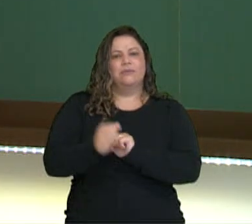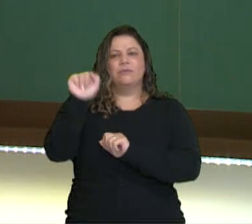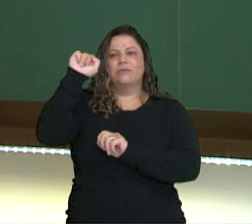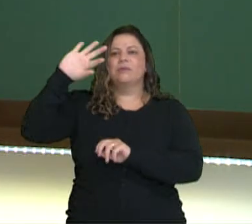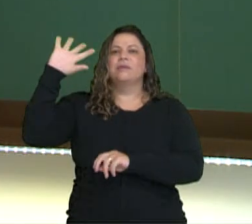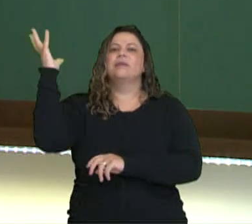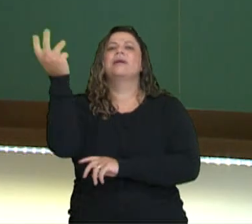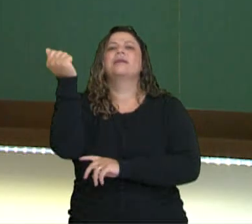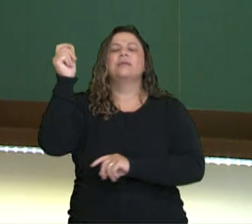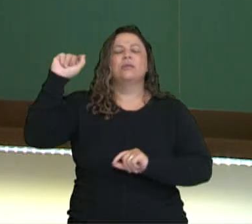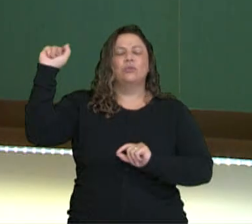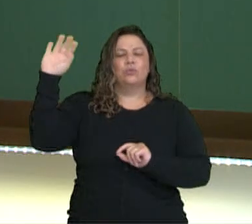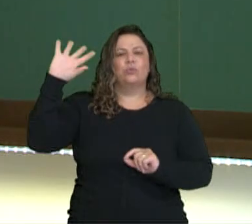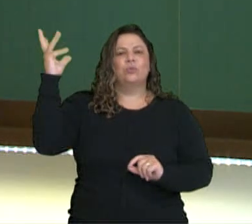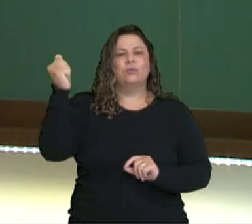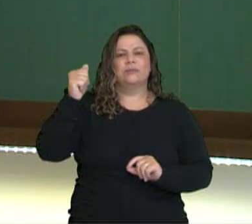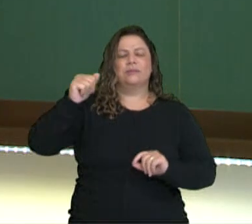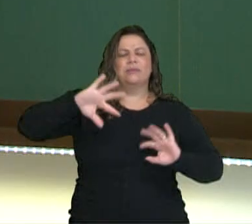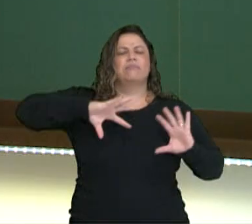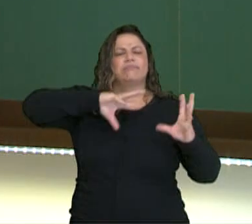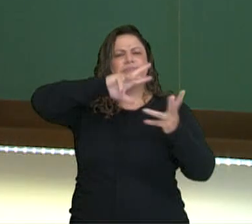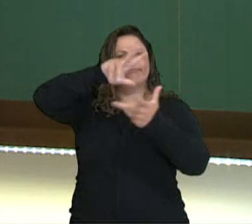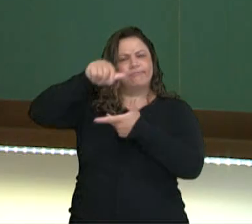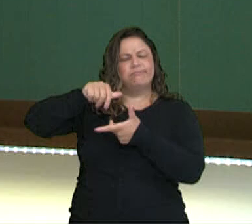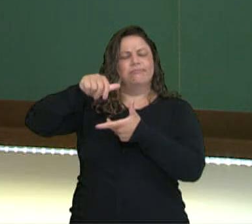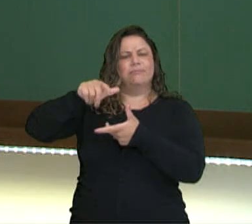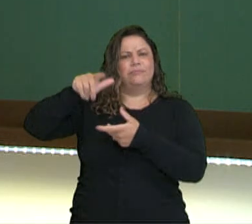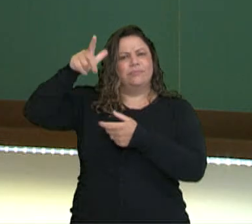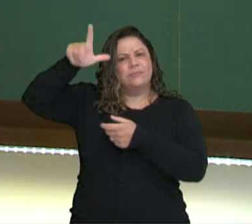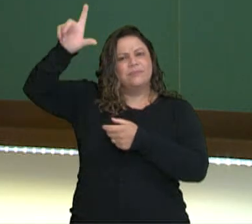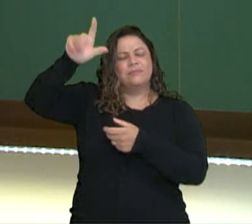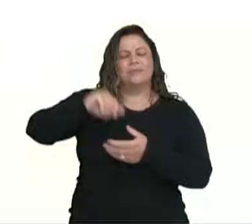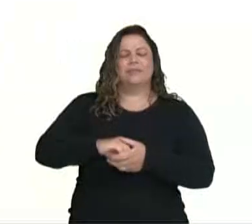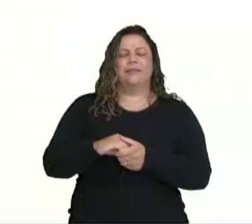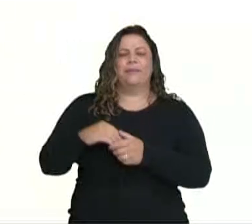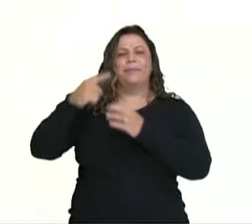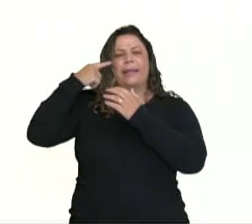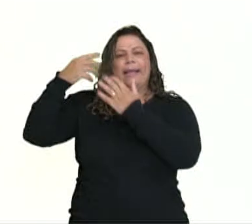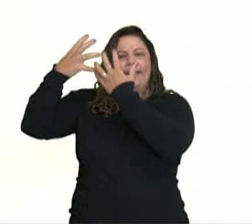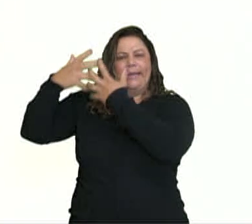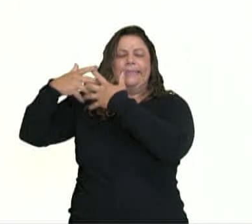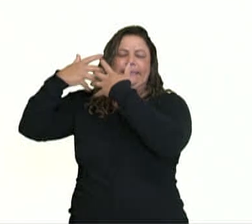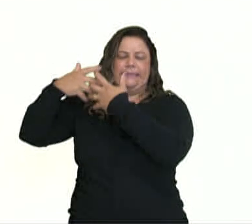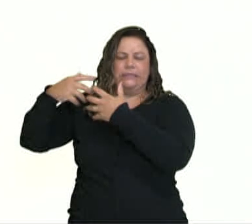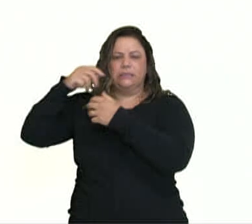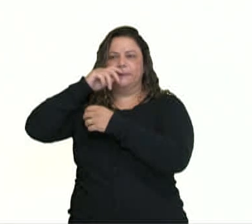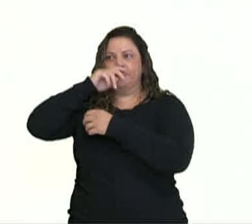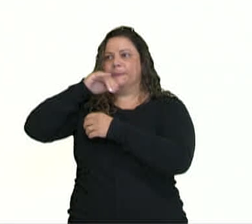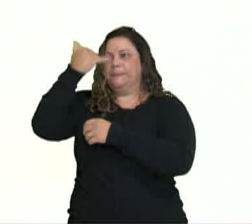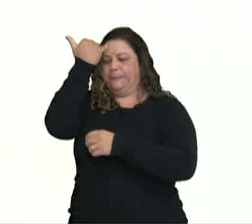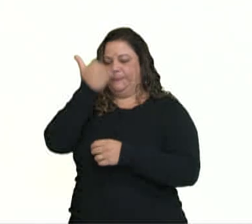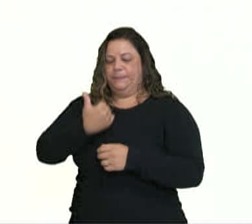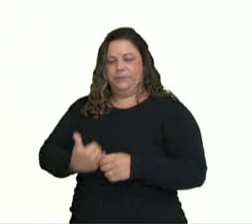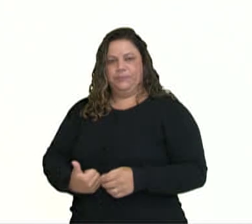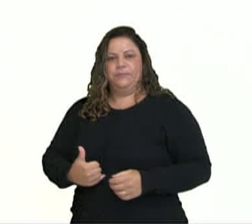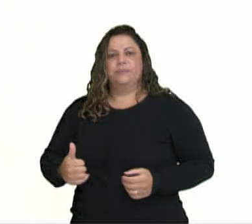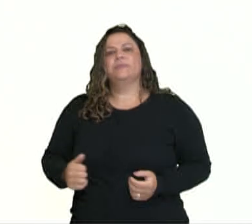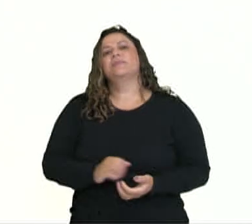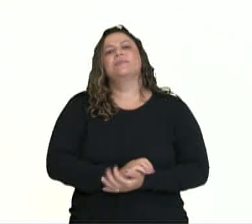Internacional de Esporte e Recreação para Paralisados Cerebrais. Mesmas regras do